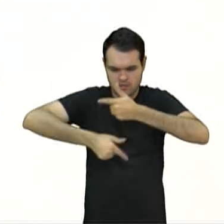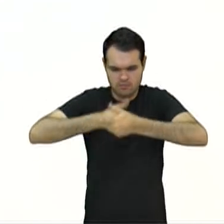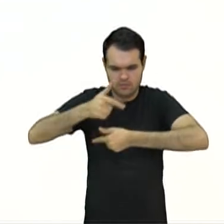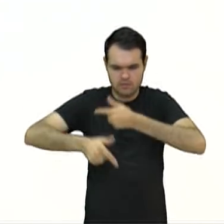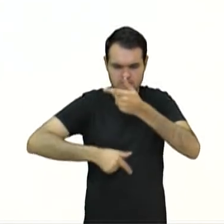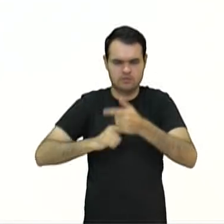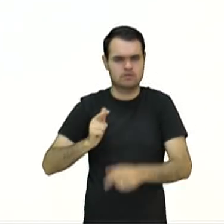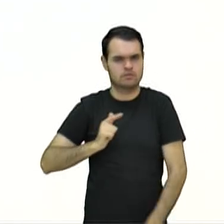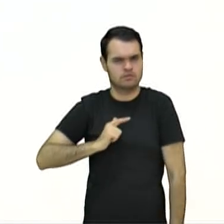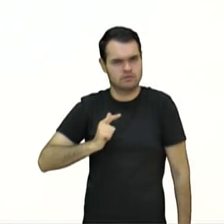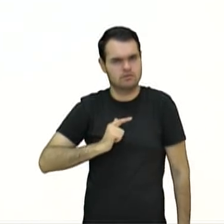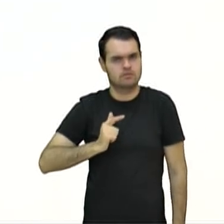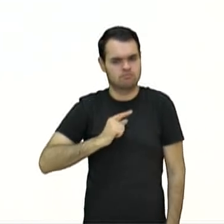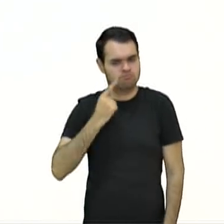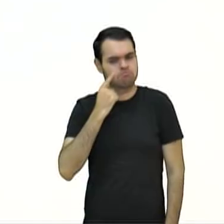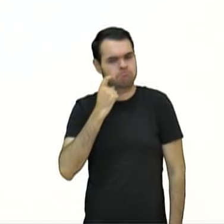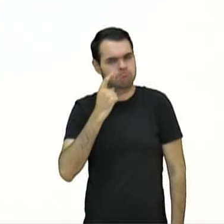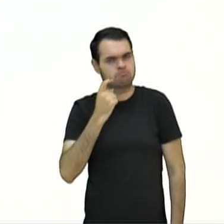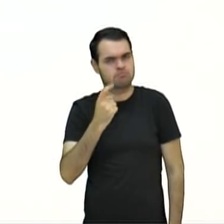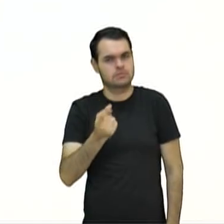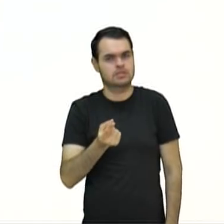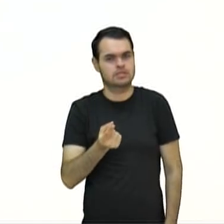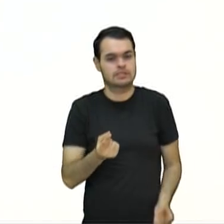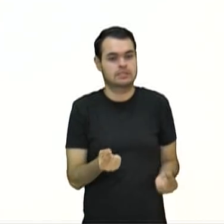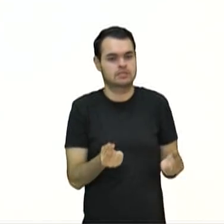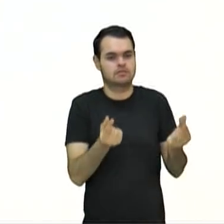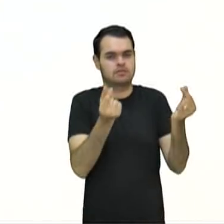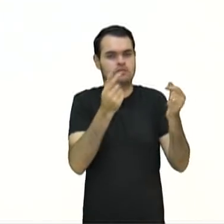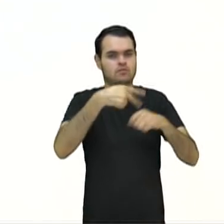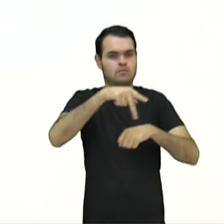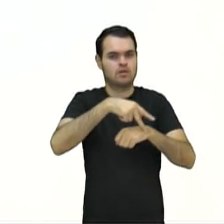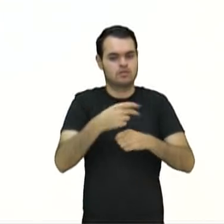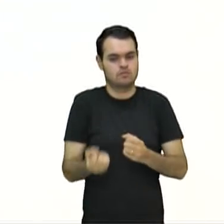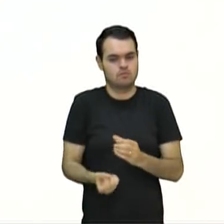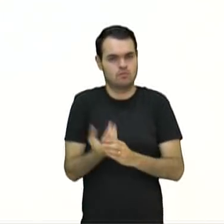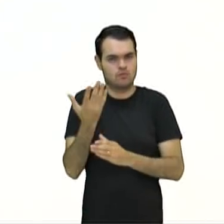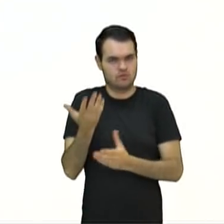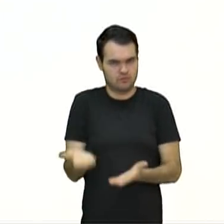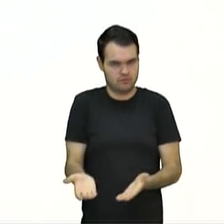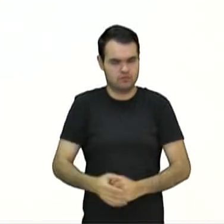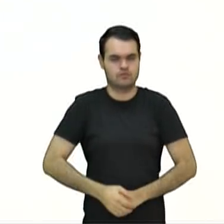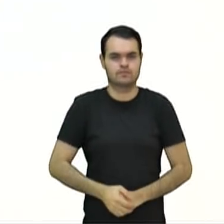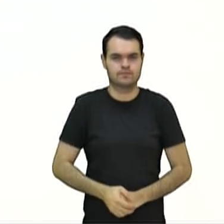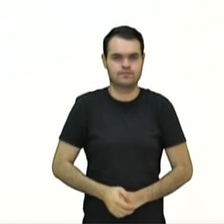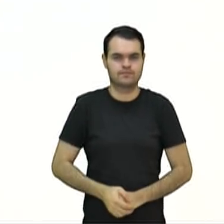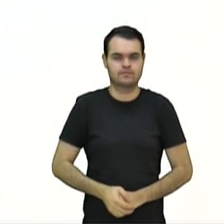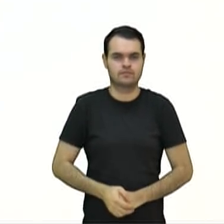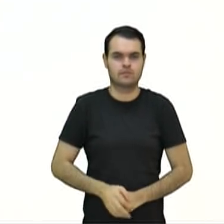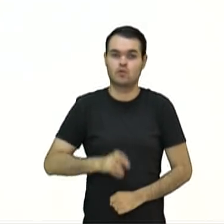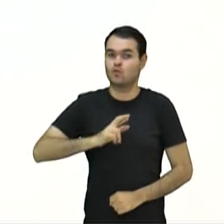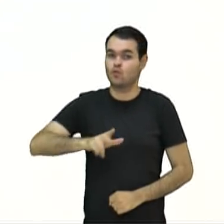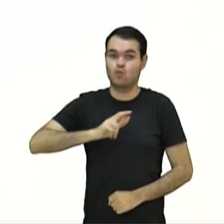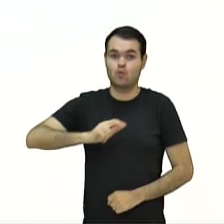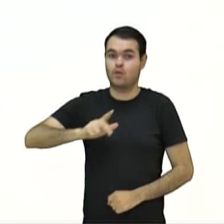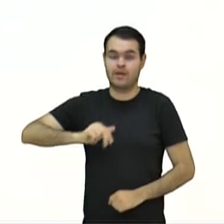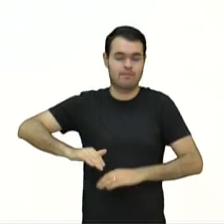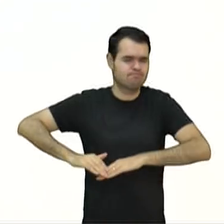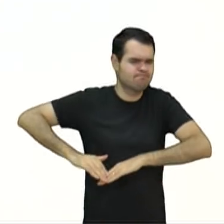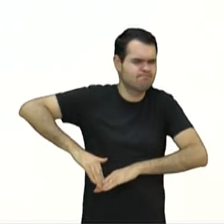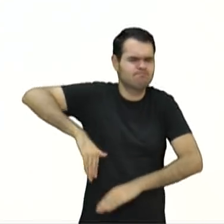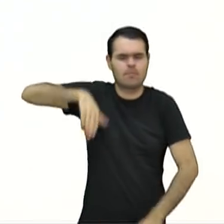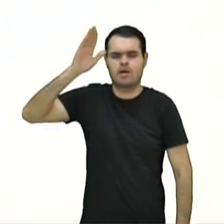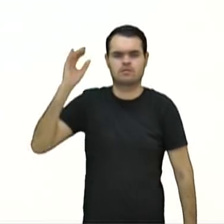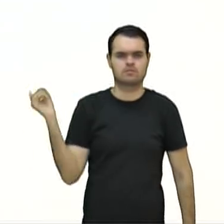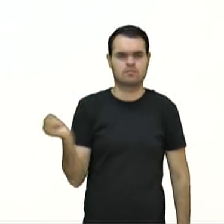uma parte interessante das riquezas que o país produz. Eu não vou dizer que é a mais